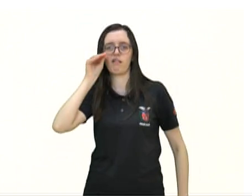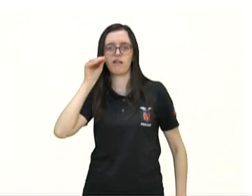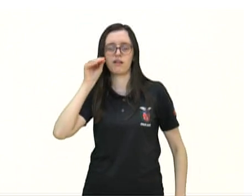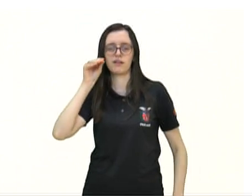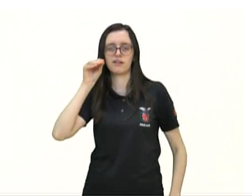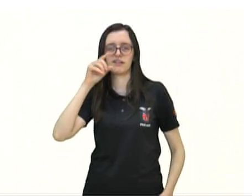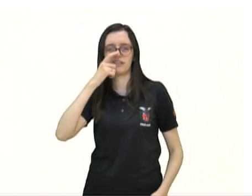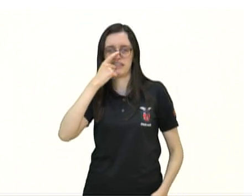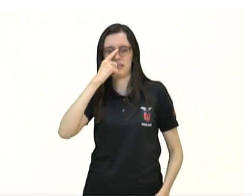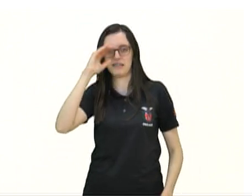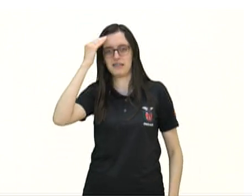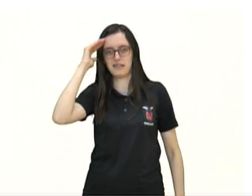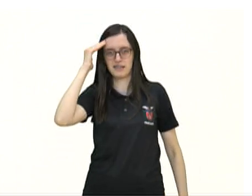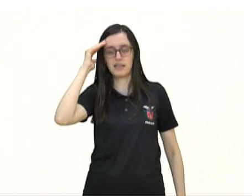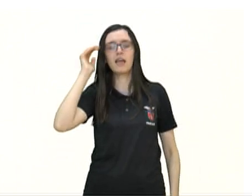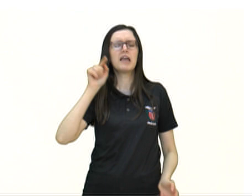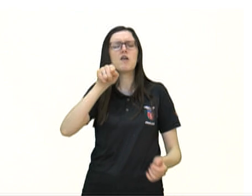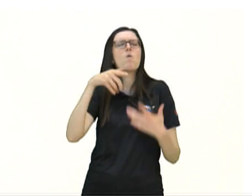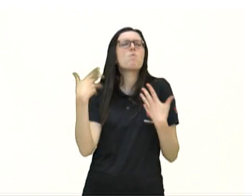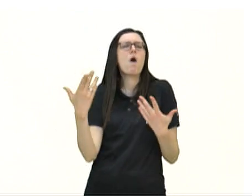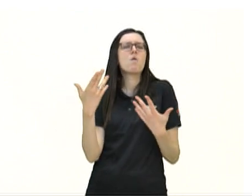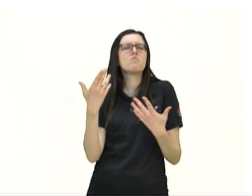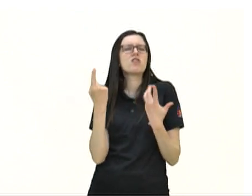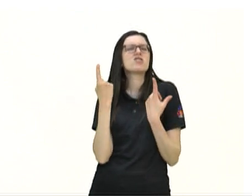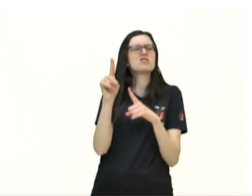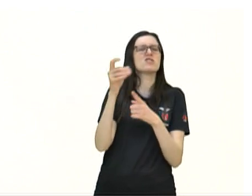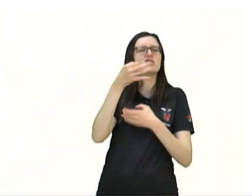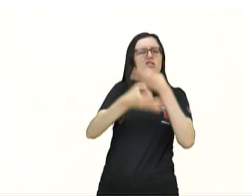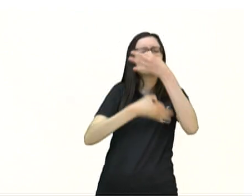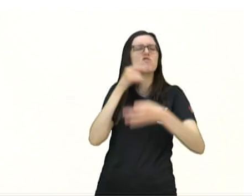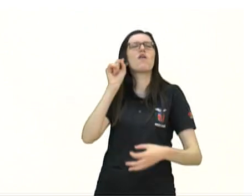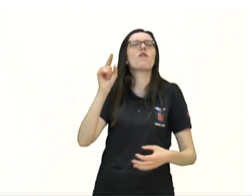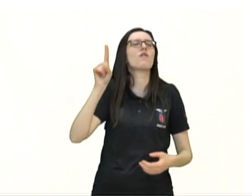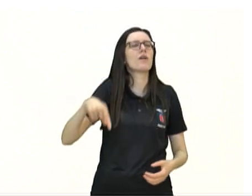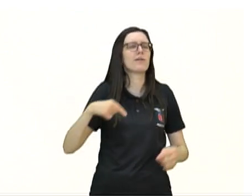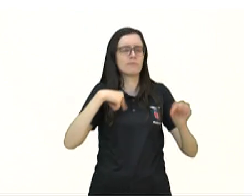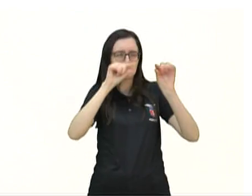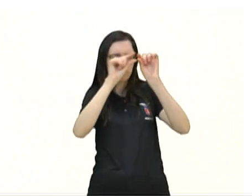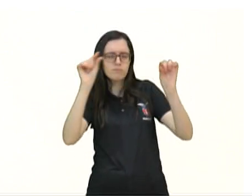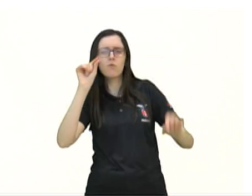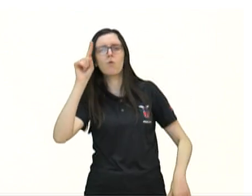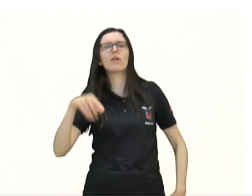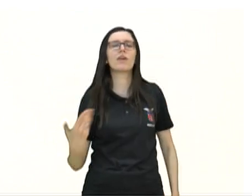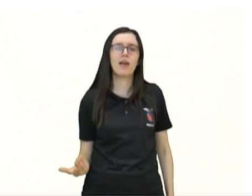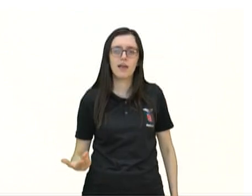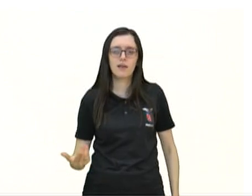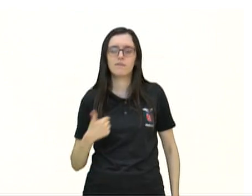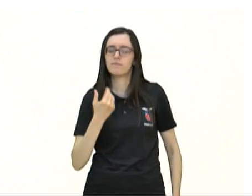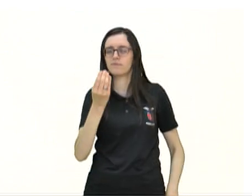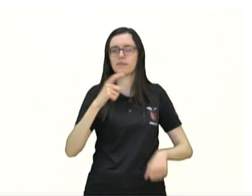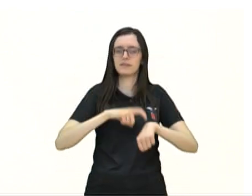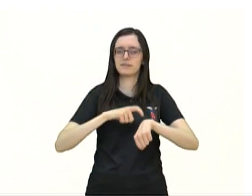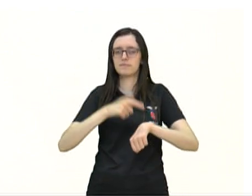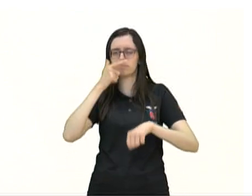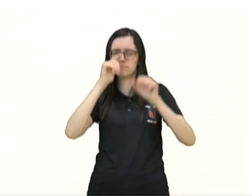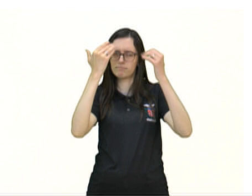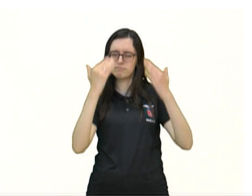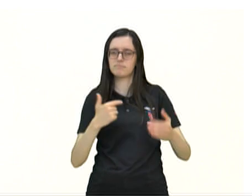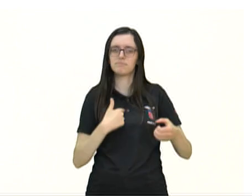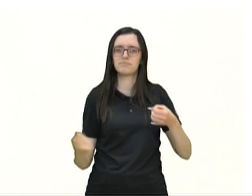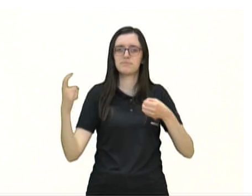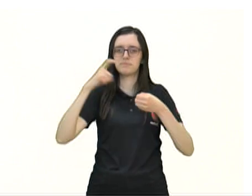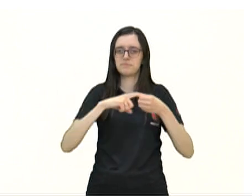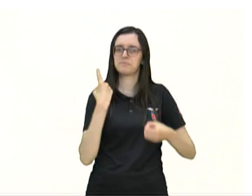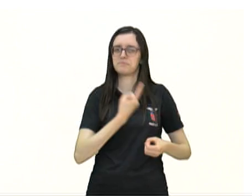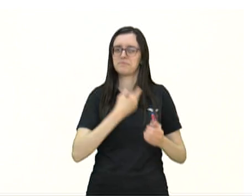crítica que eu tenho nesse trecho, nesse verso? Qual a crítica que está sendo feita? Vou dar um tempinho para você analisar e eu